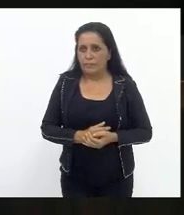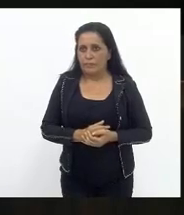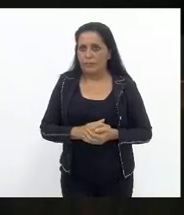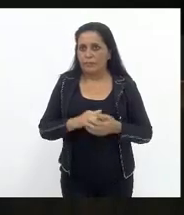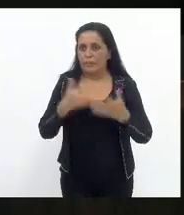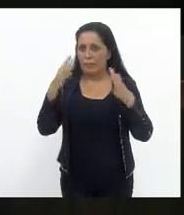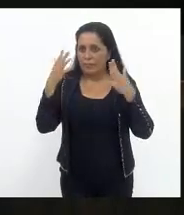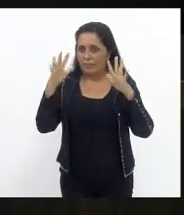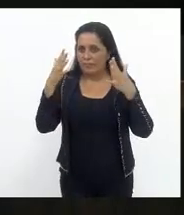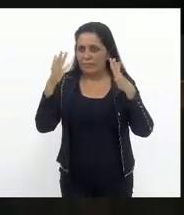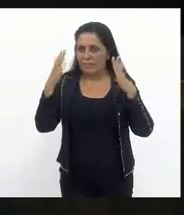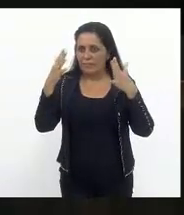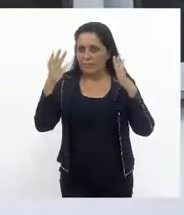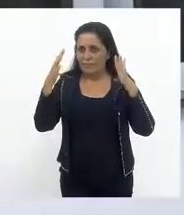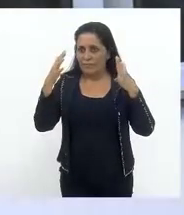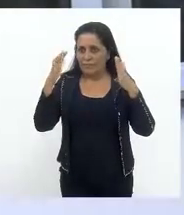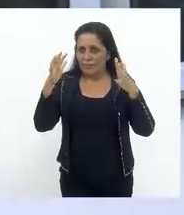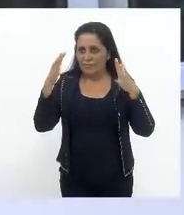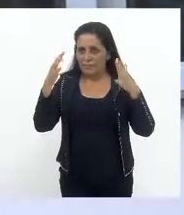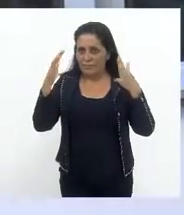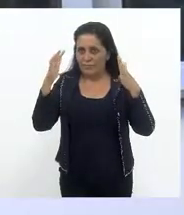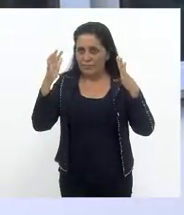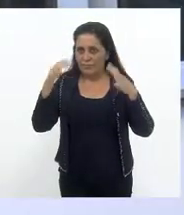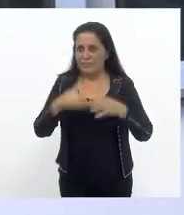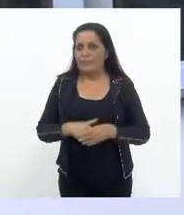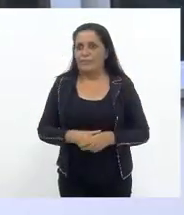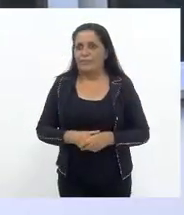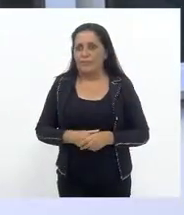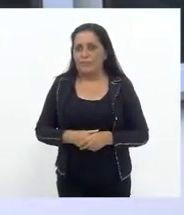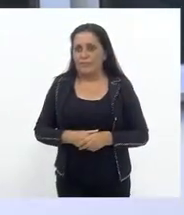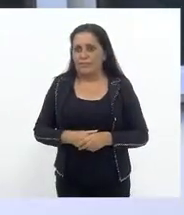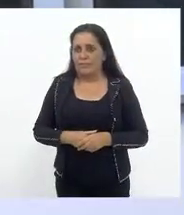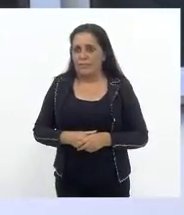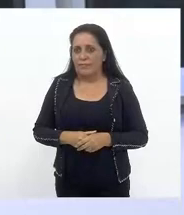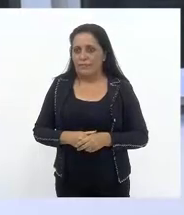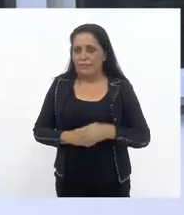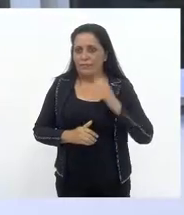ó, parabéns para vocês.